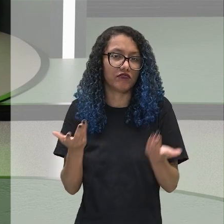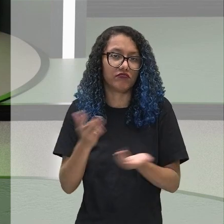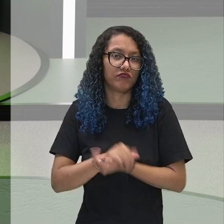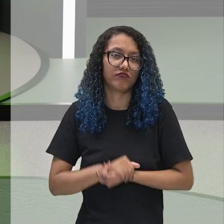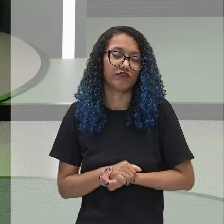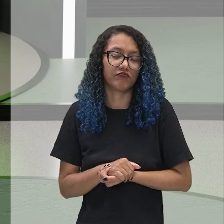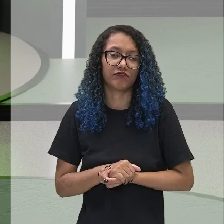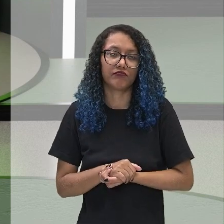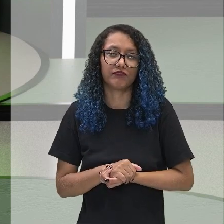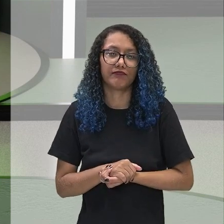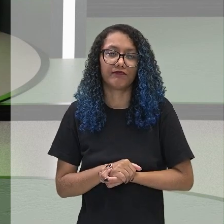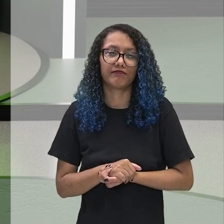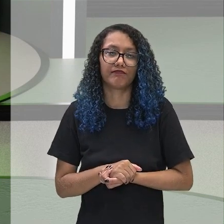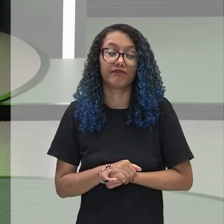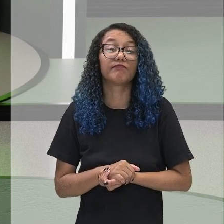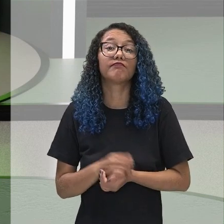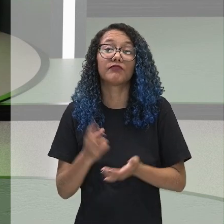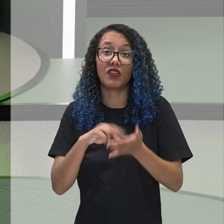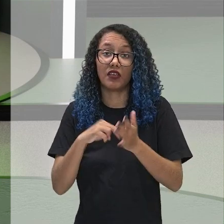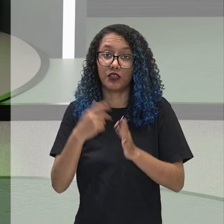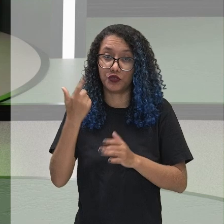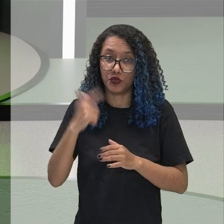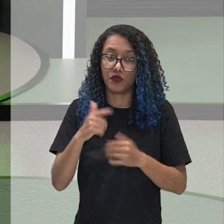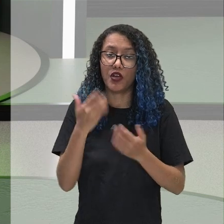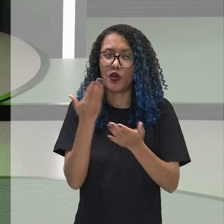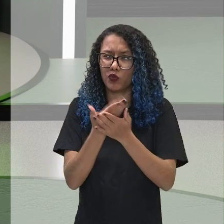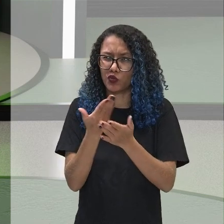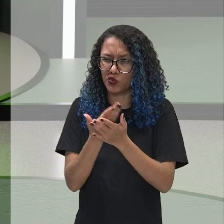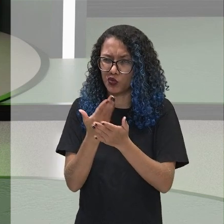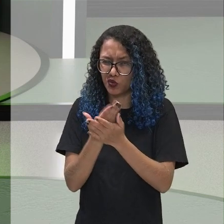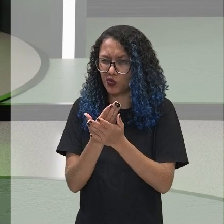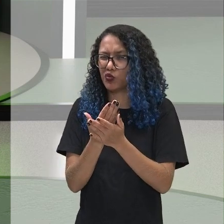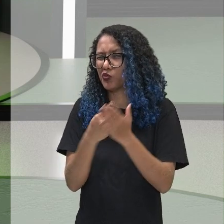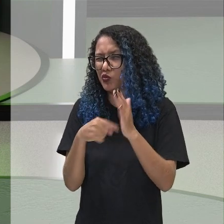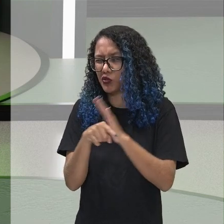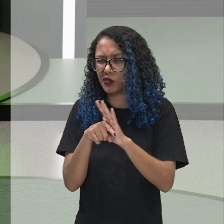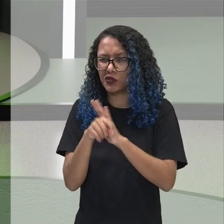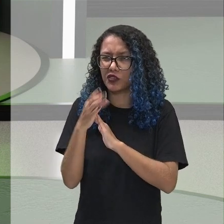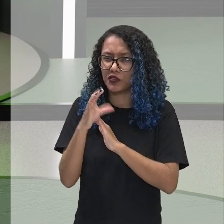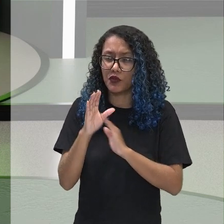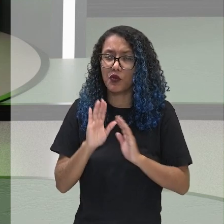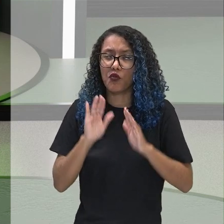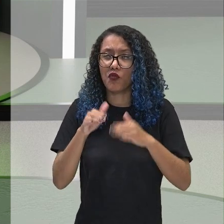Termologia é o estudo científico dos fenômenos